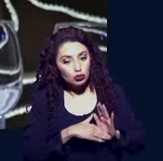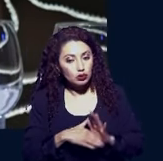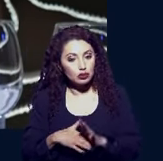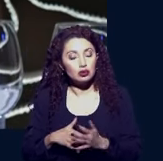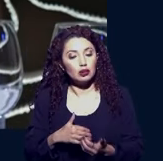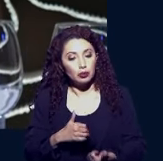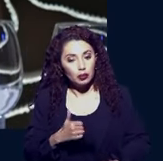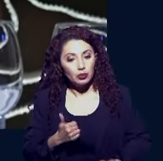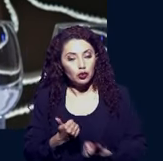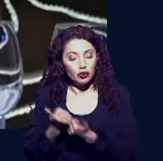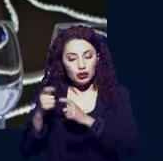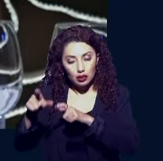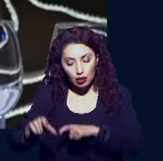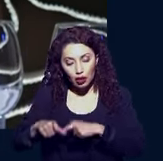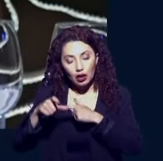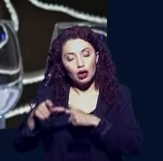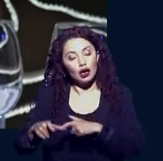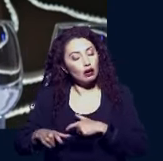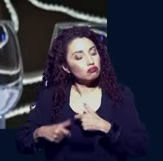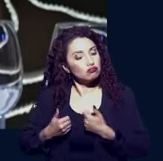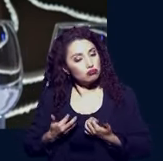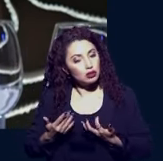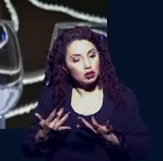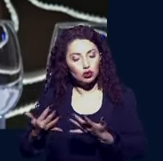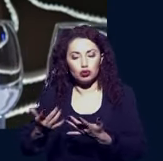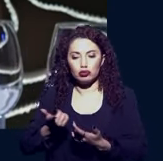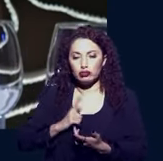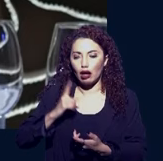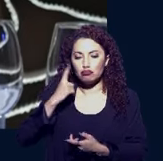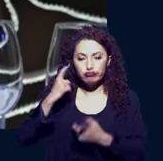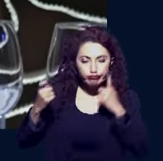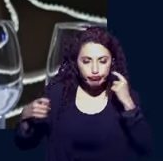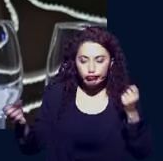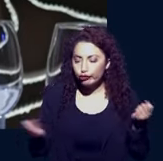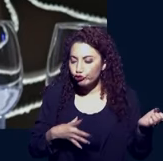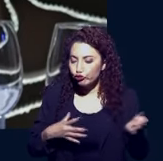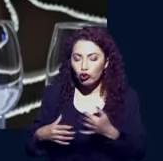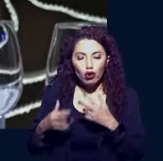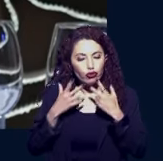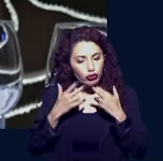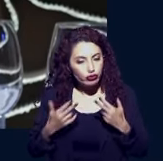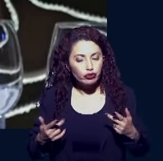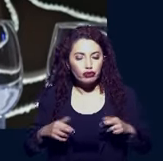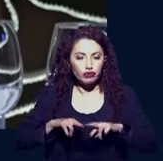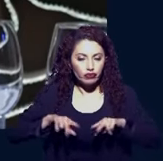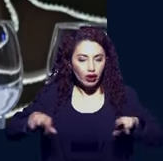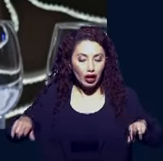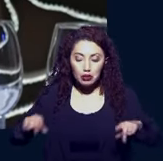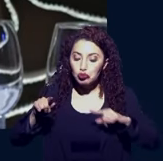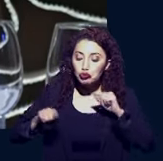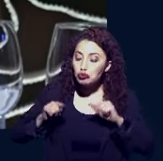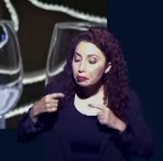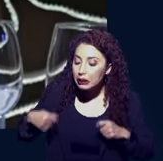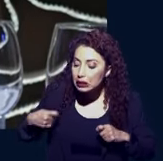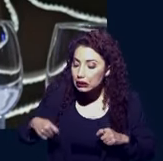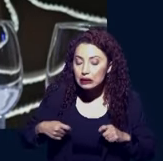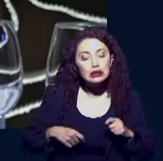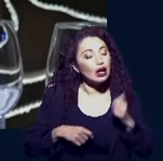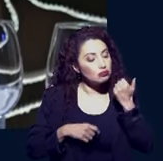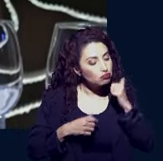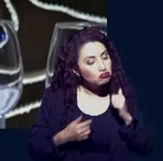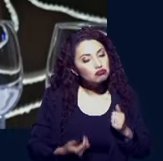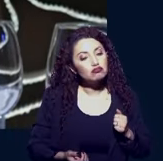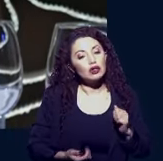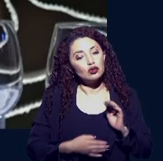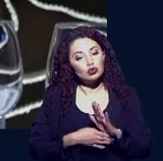também sendo implementada dia a dia com novas variedades com enfim o que a agricultura precisa né mas o